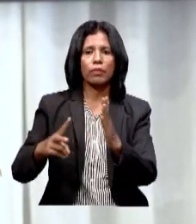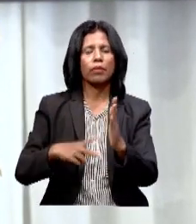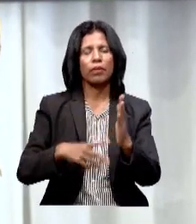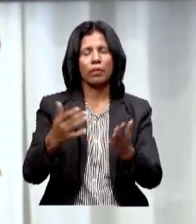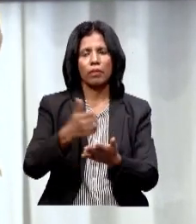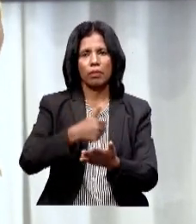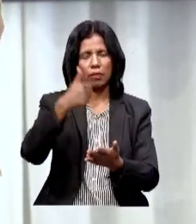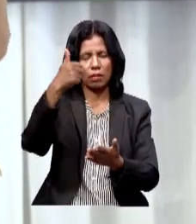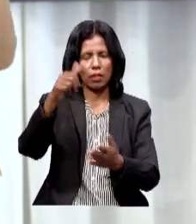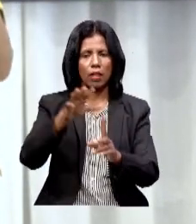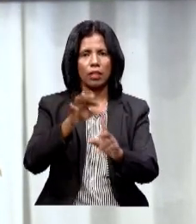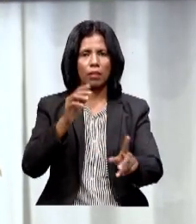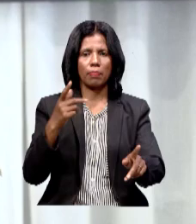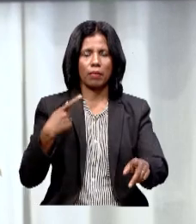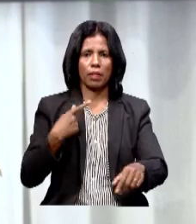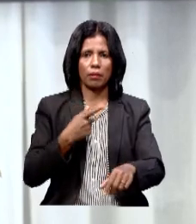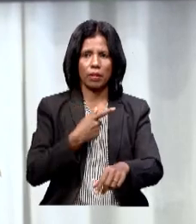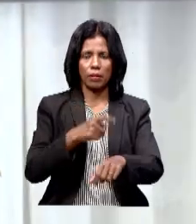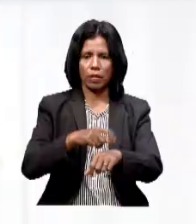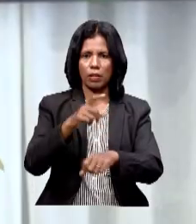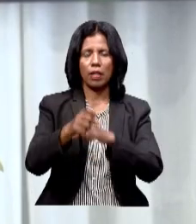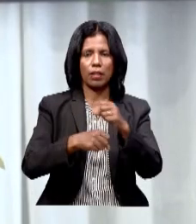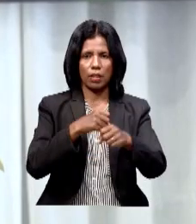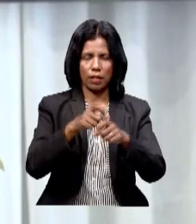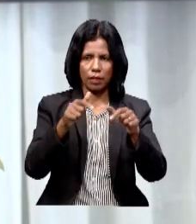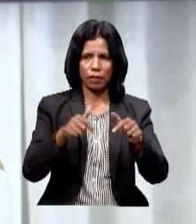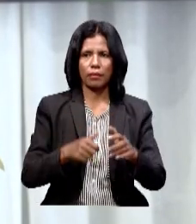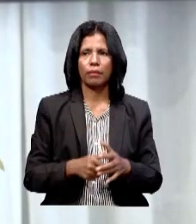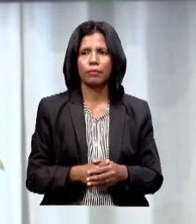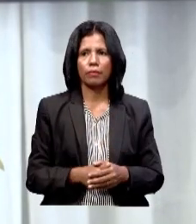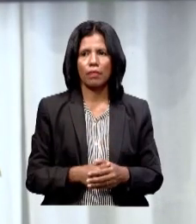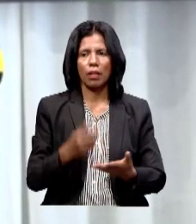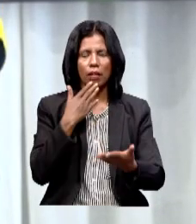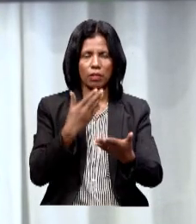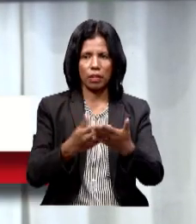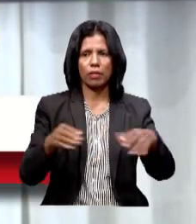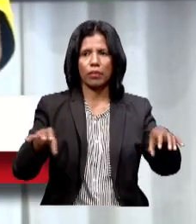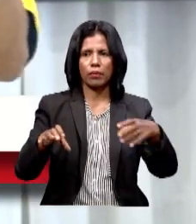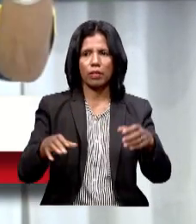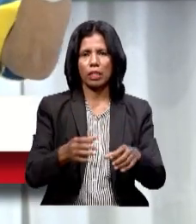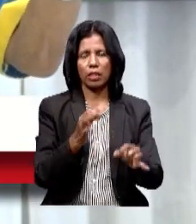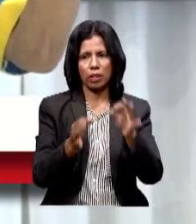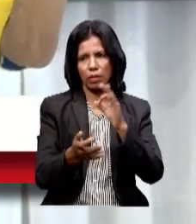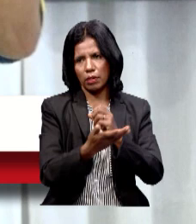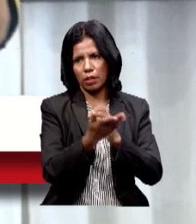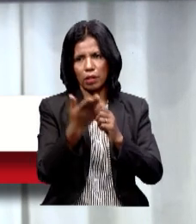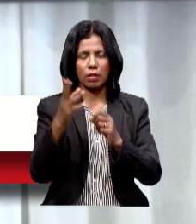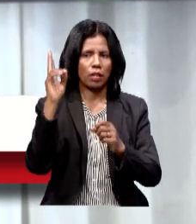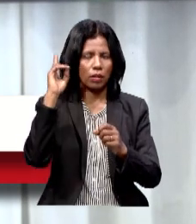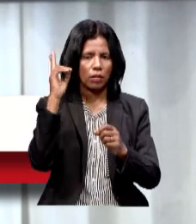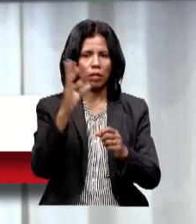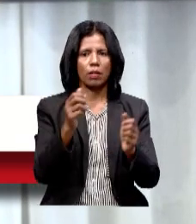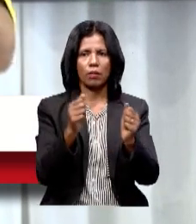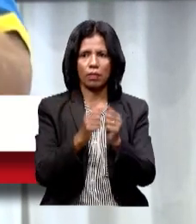eleição parlamentar atina ne. Conferência agora, bem sucesso. Se te pode ser, Rona, vai em